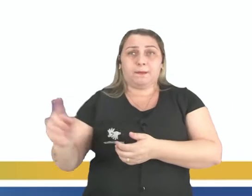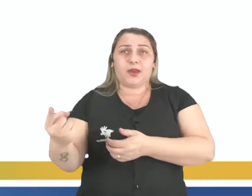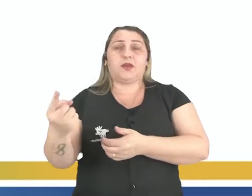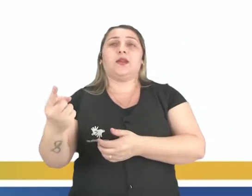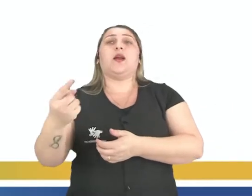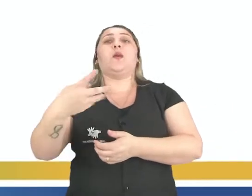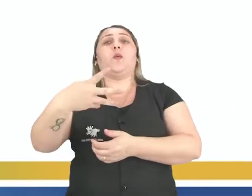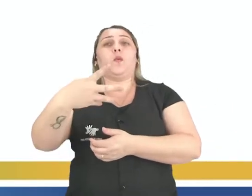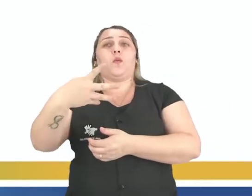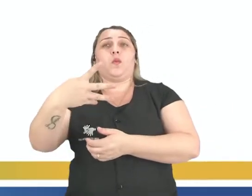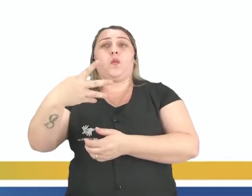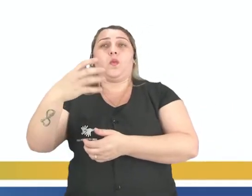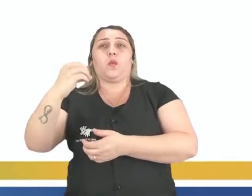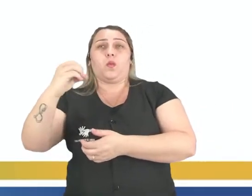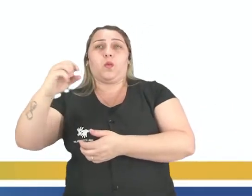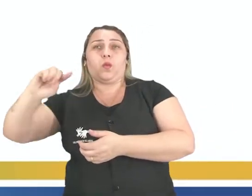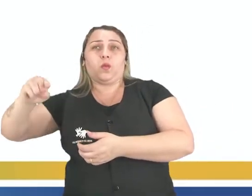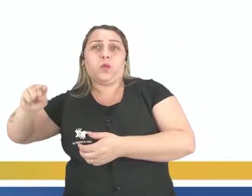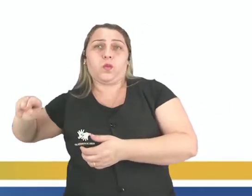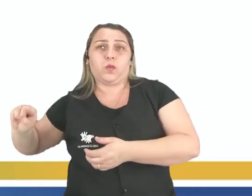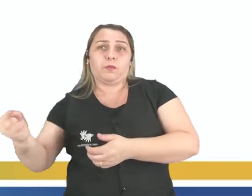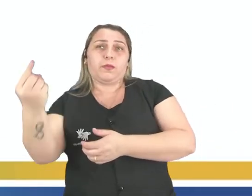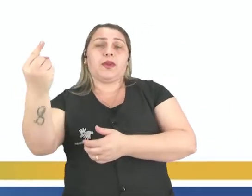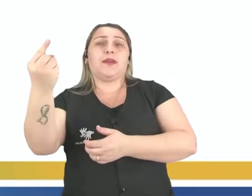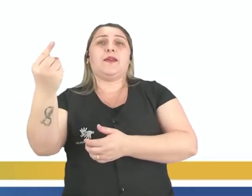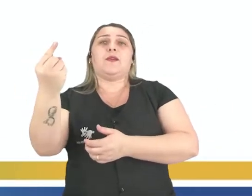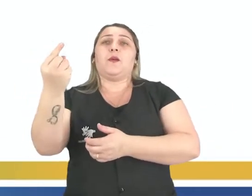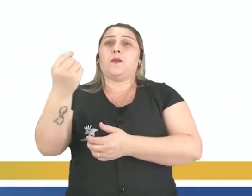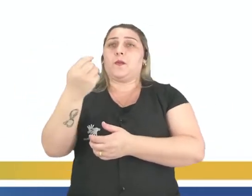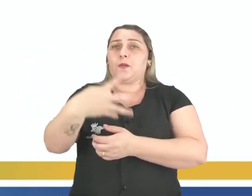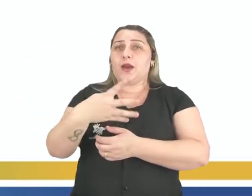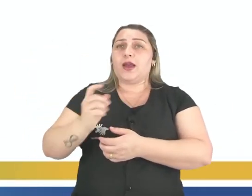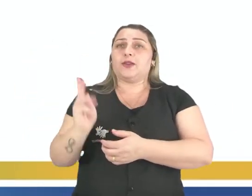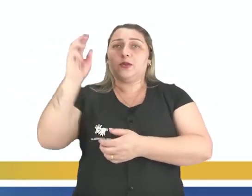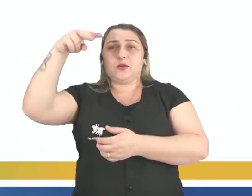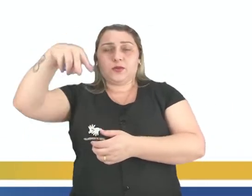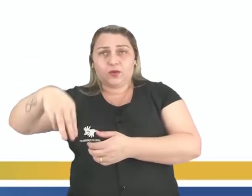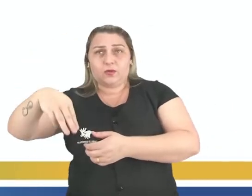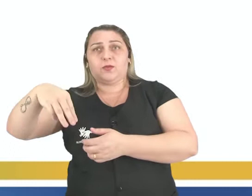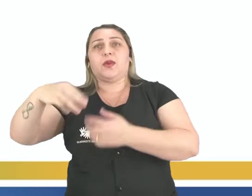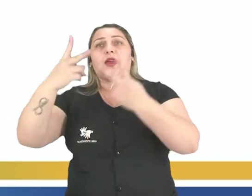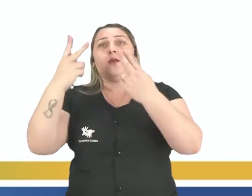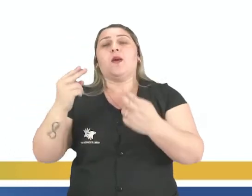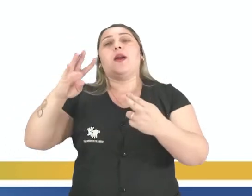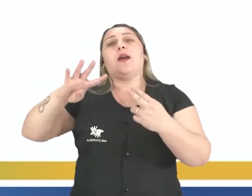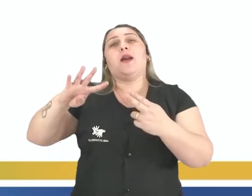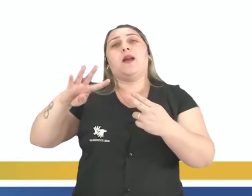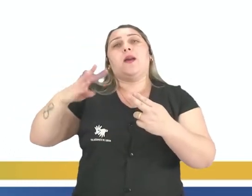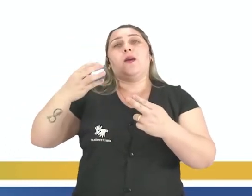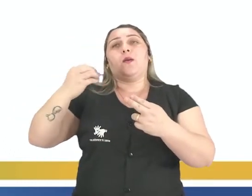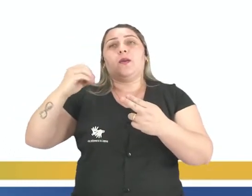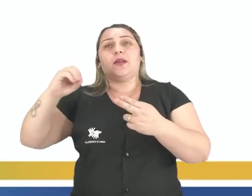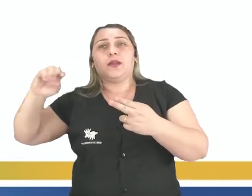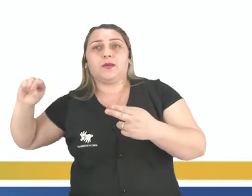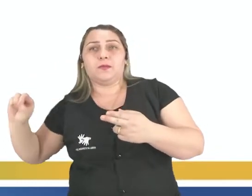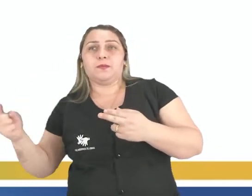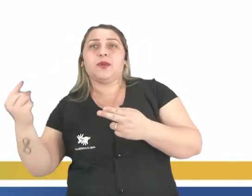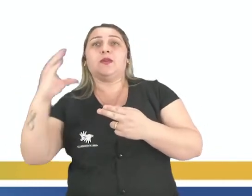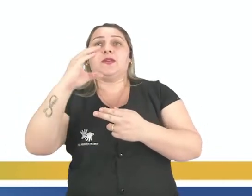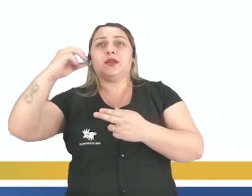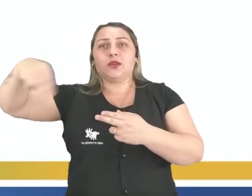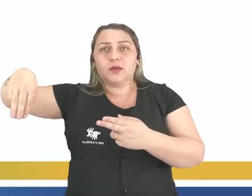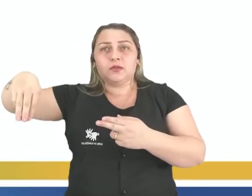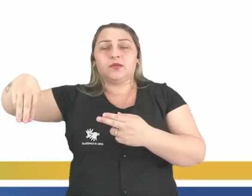dá 400.000. Isso quer dizer que 4 quilômetros é equivalente a 400.000 centímetros. Então,